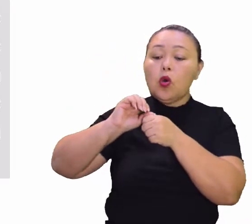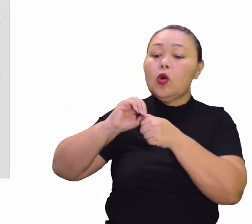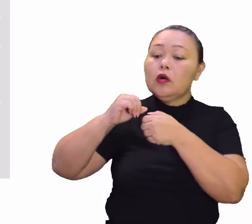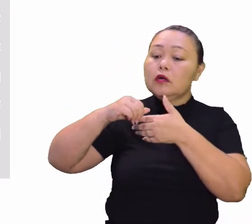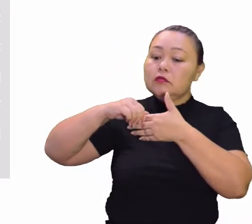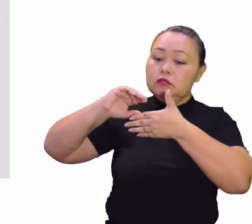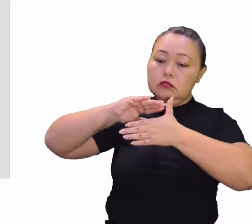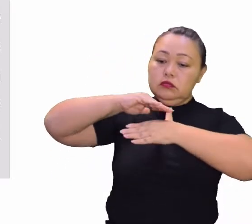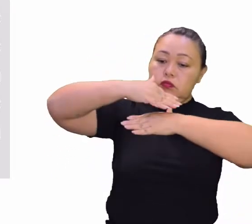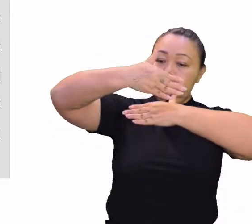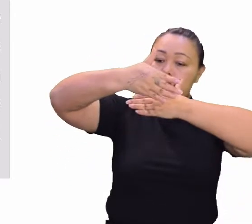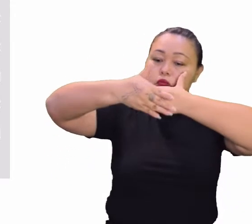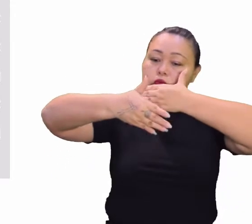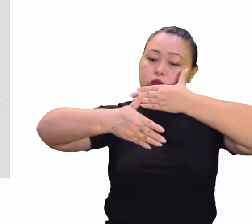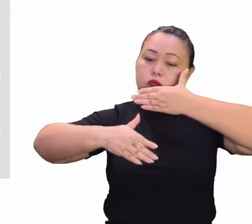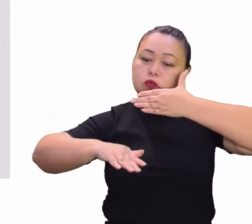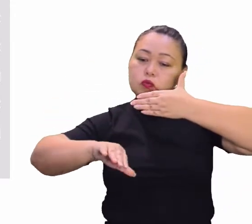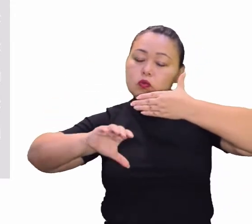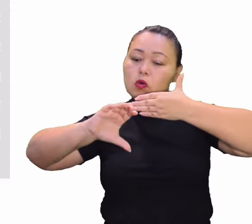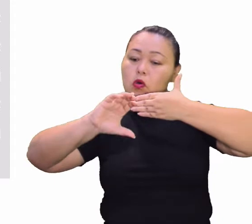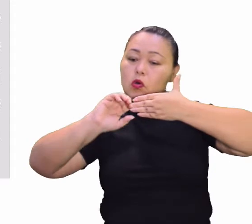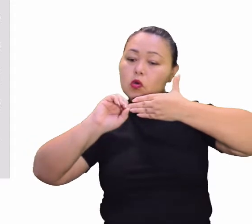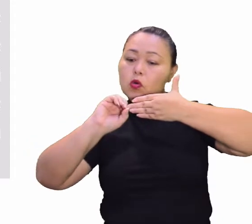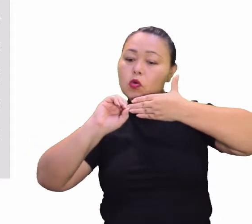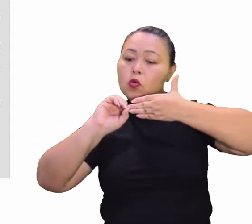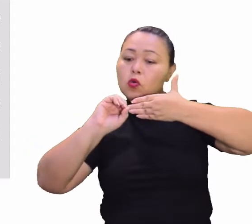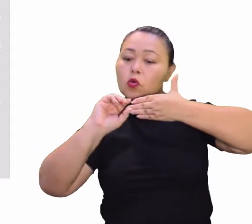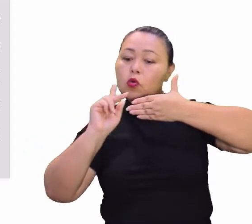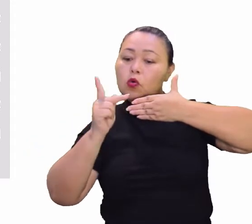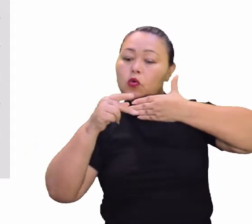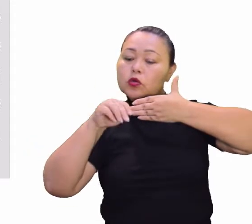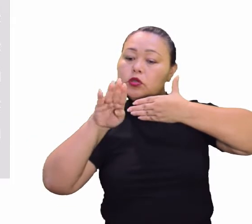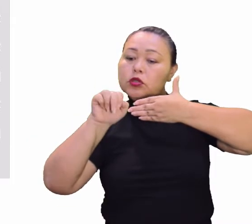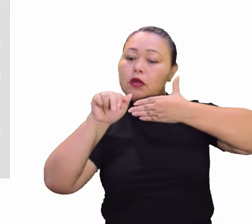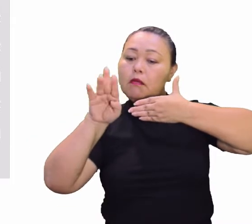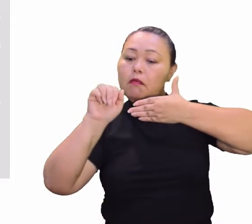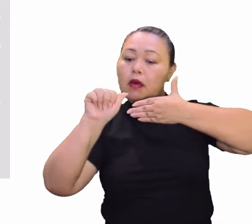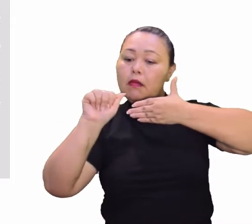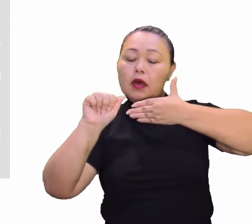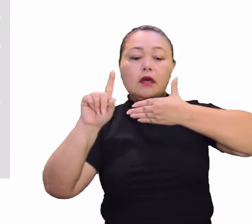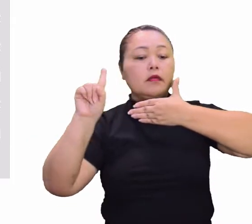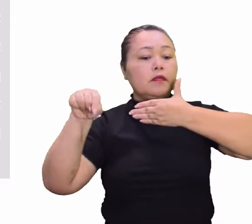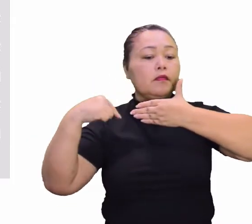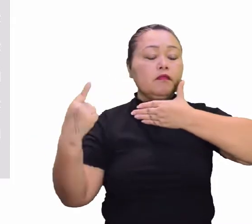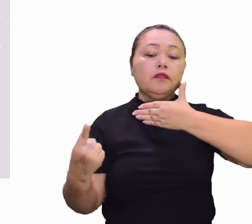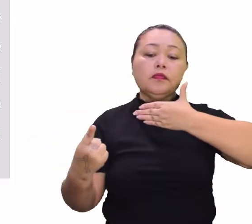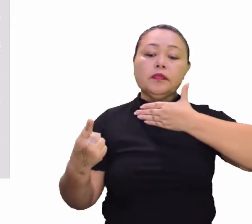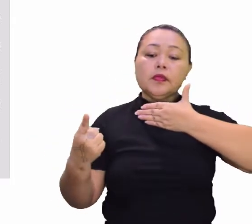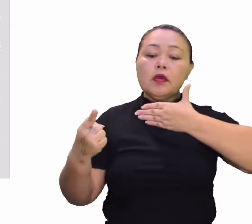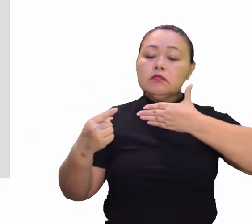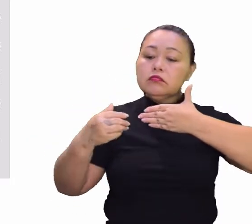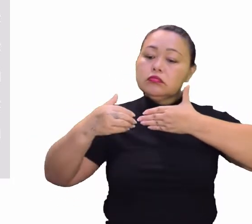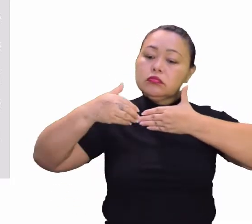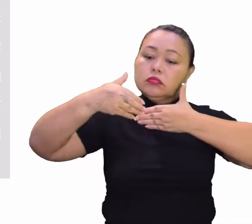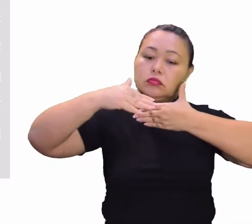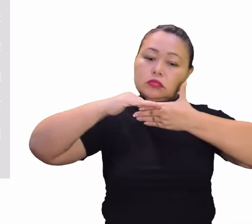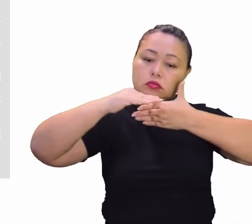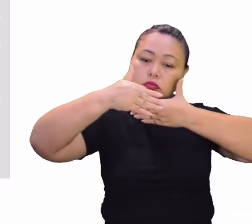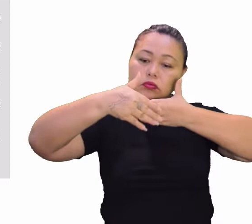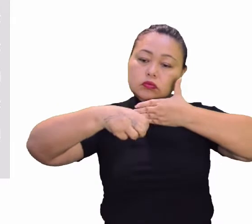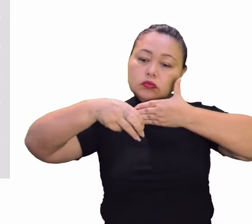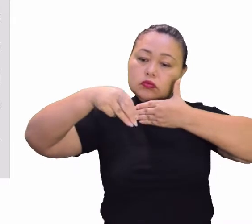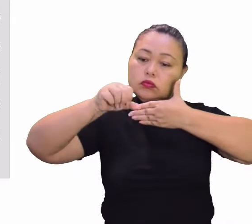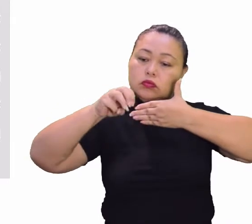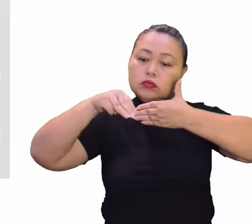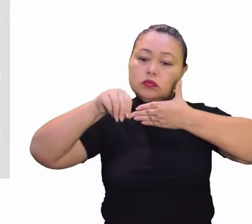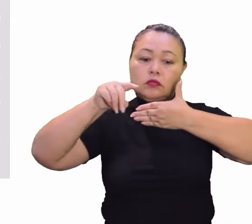Cochabamba. Perfeito, garoto. Informações importantes sobre o Mamoré. Então, até percorrer a extensa planície, o